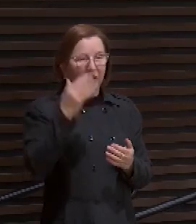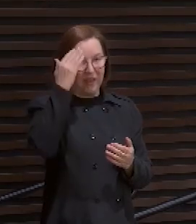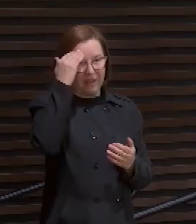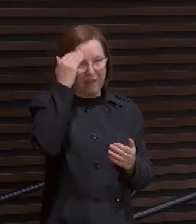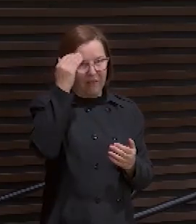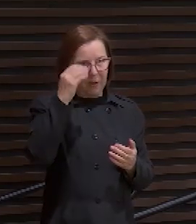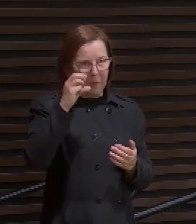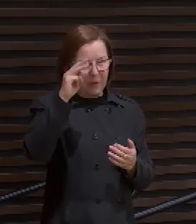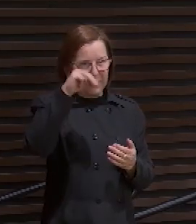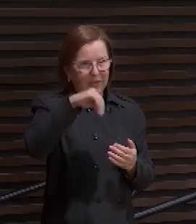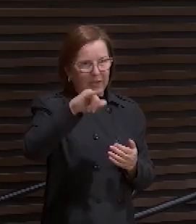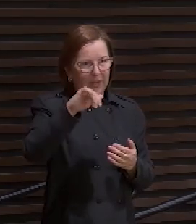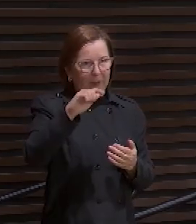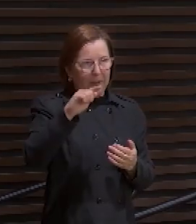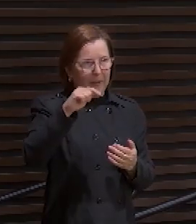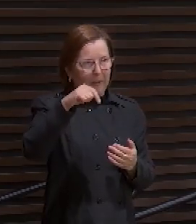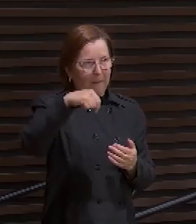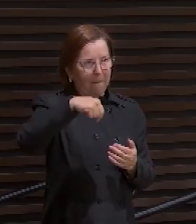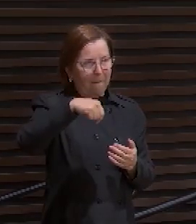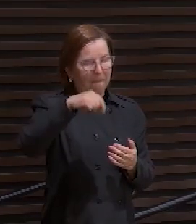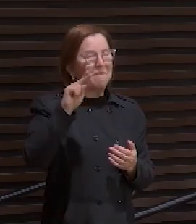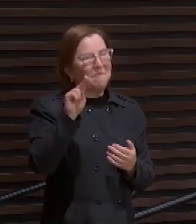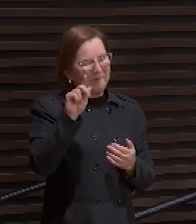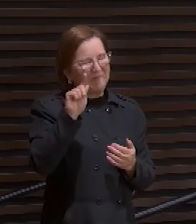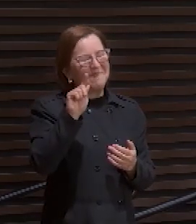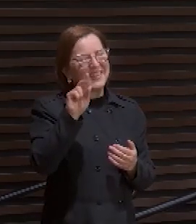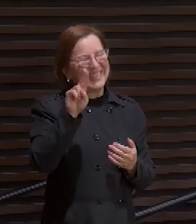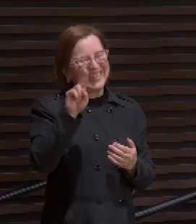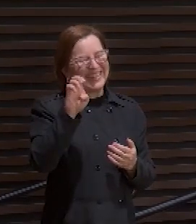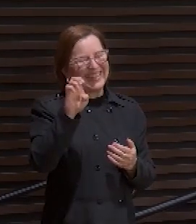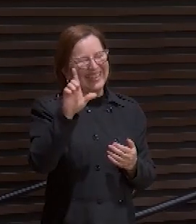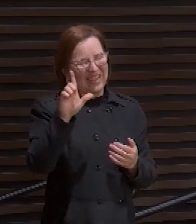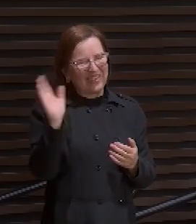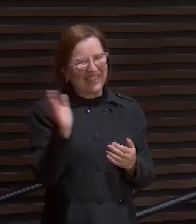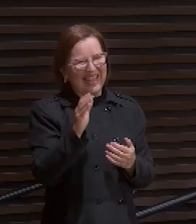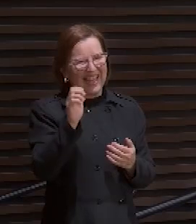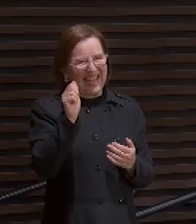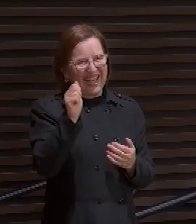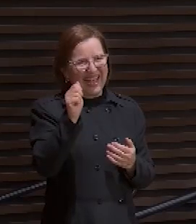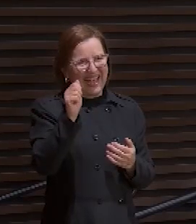estátua, aquela escultura é tão perfeita,